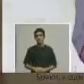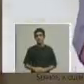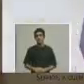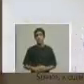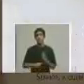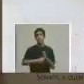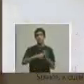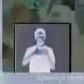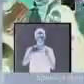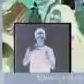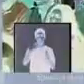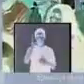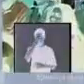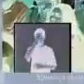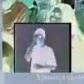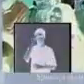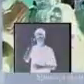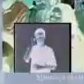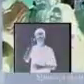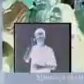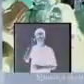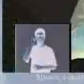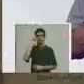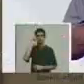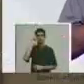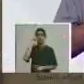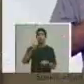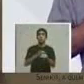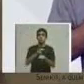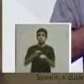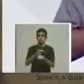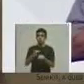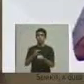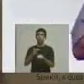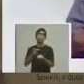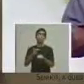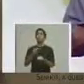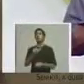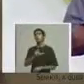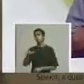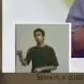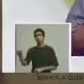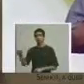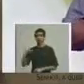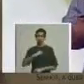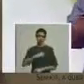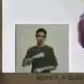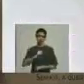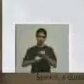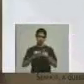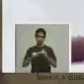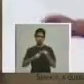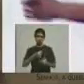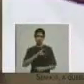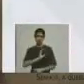Quantas vezes um Nelson já deve ter lido a Bíblia, não? Ó, pessoa que acompanhou praticamente a